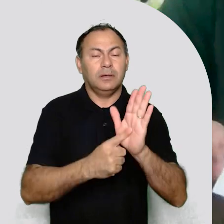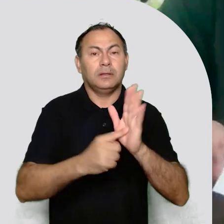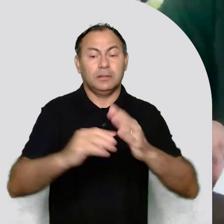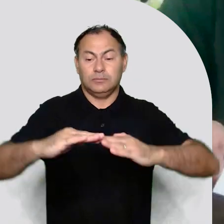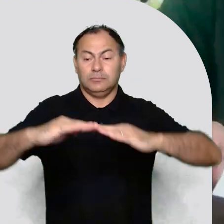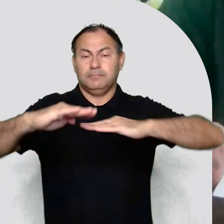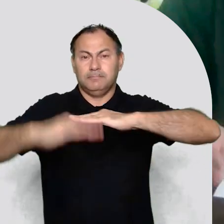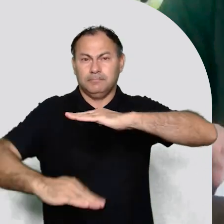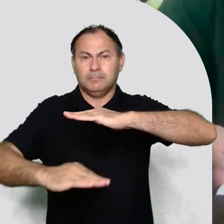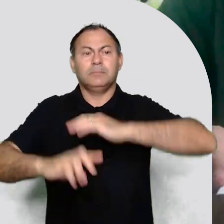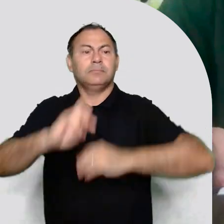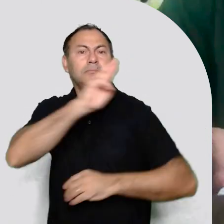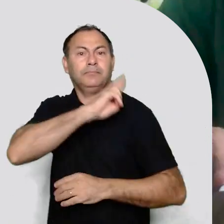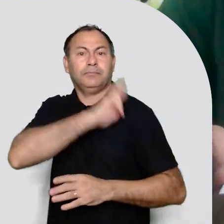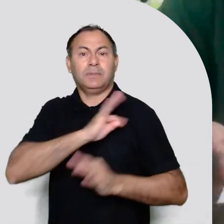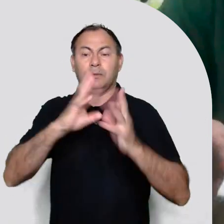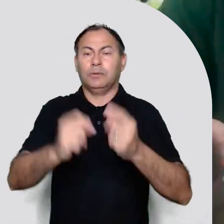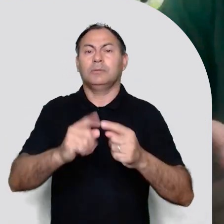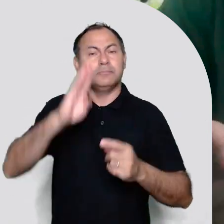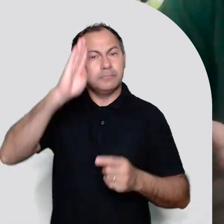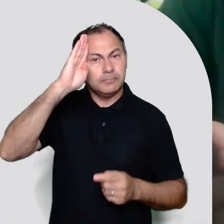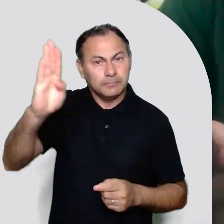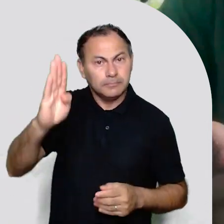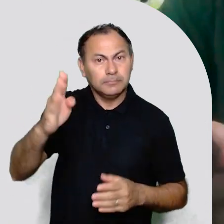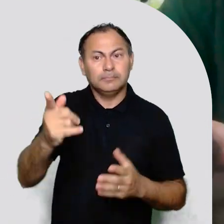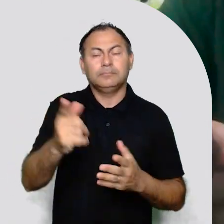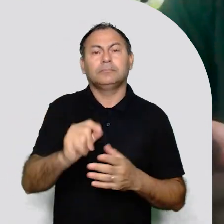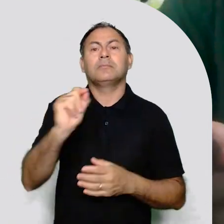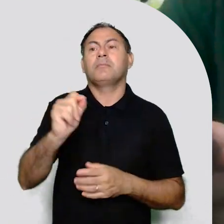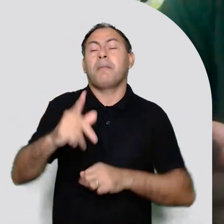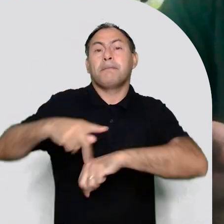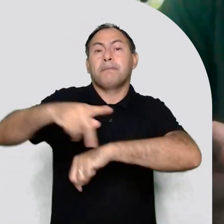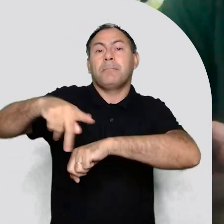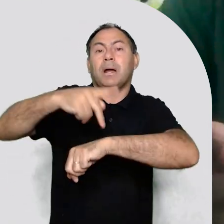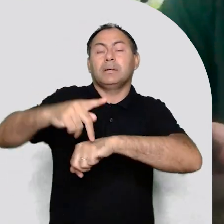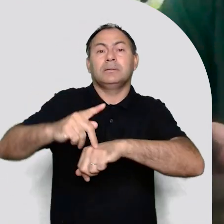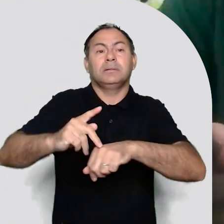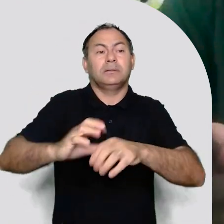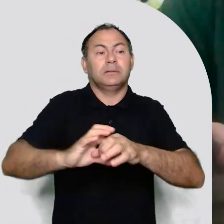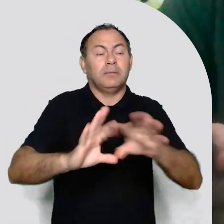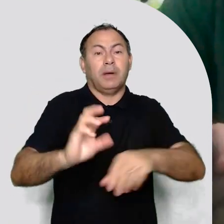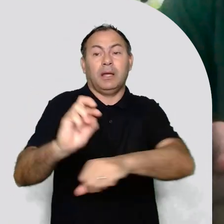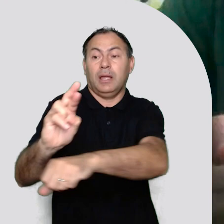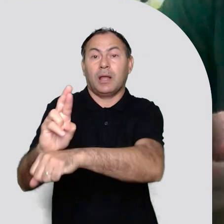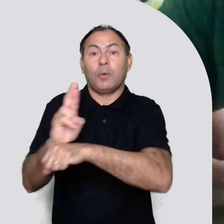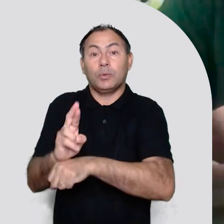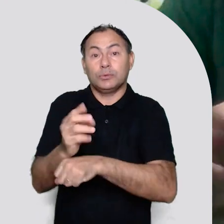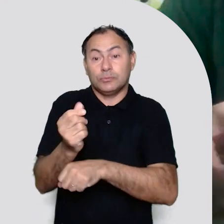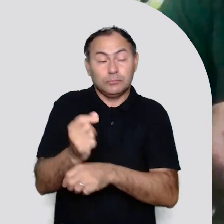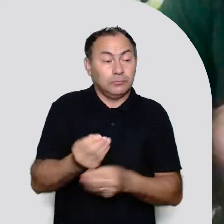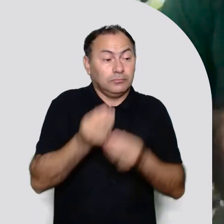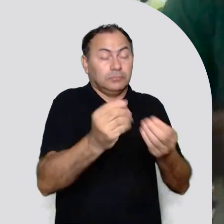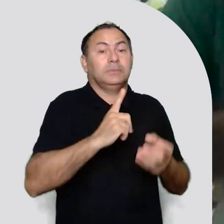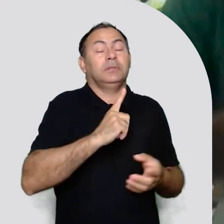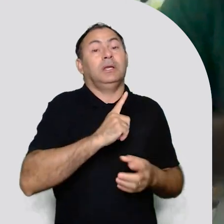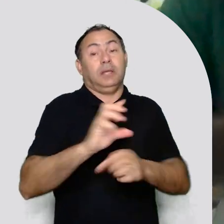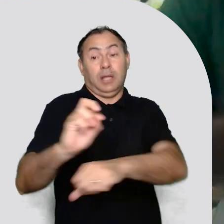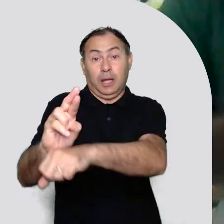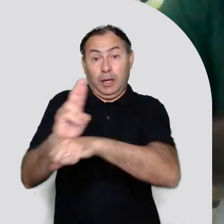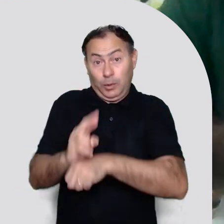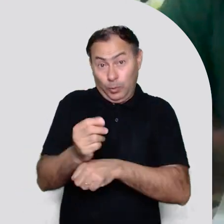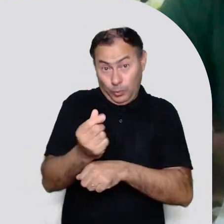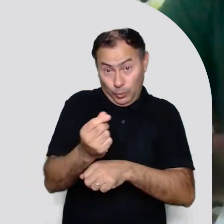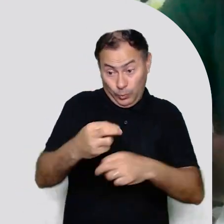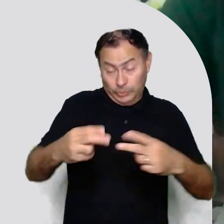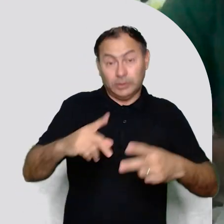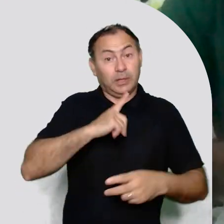dessas desigualdades é uma responsabilidade de todos, mas principalmente para aqueles países que dispõem de mais recursos para fazer isso, porque recursos nós temos. O